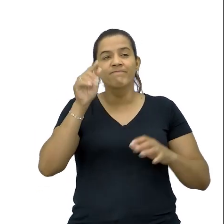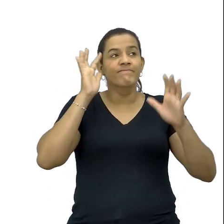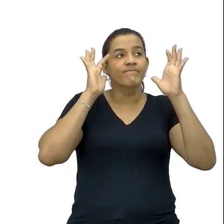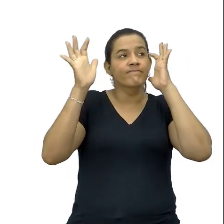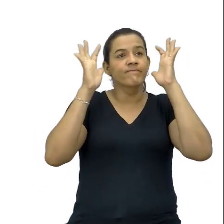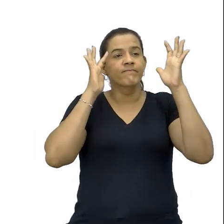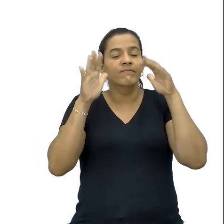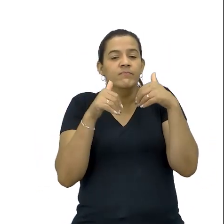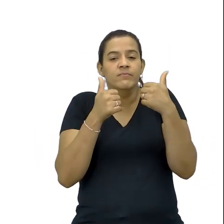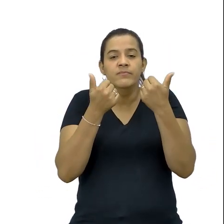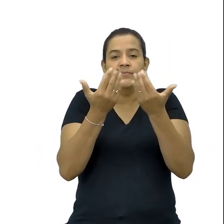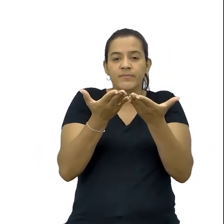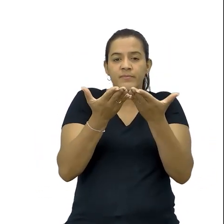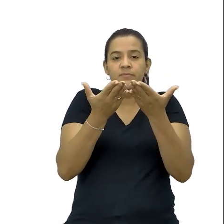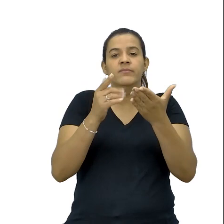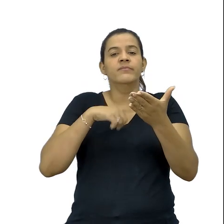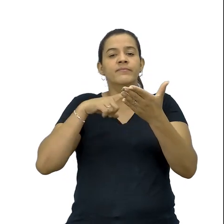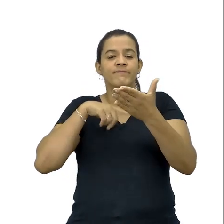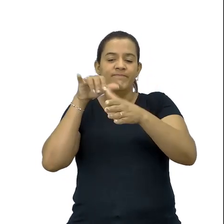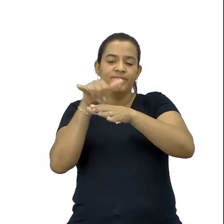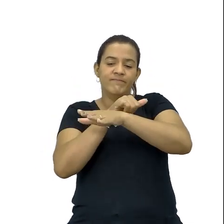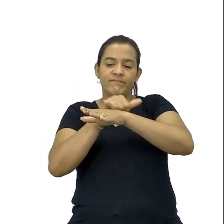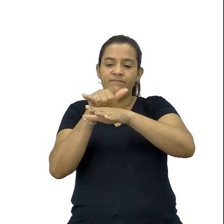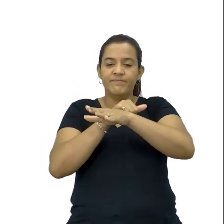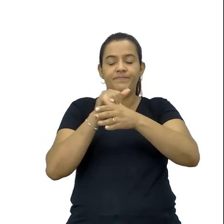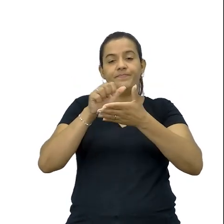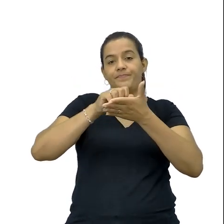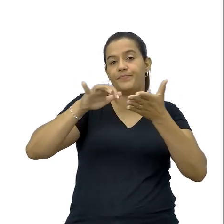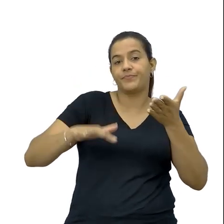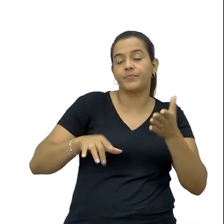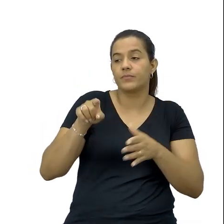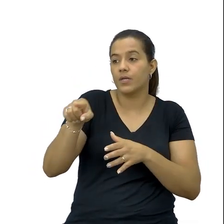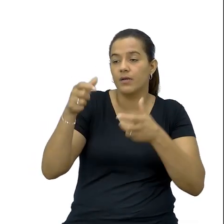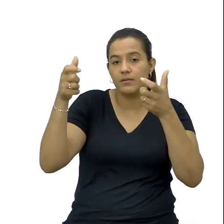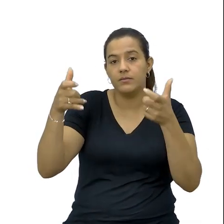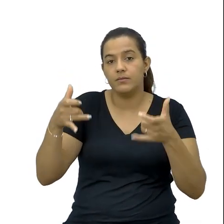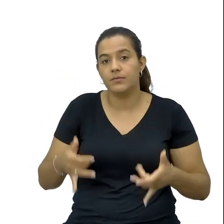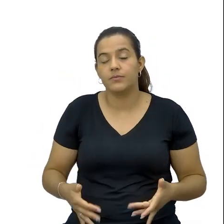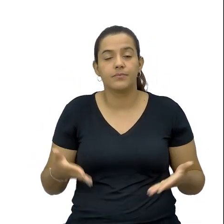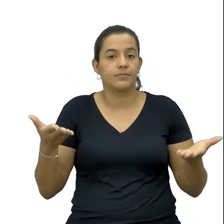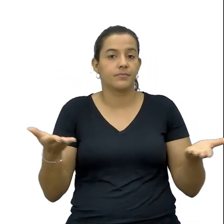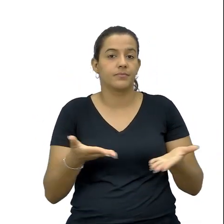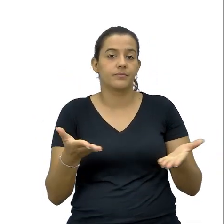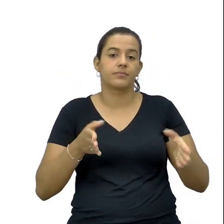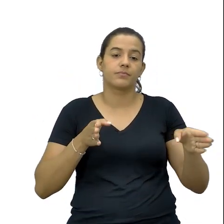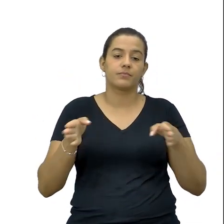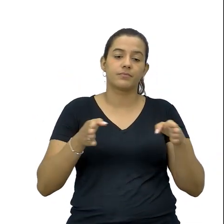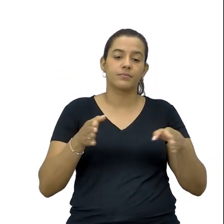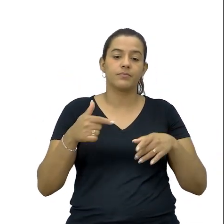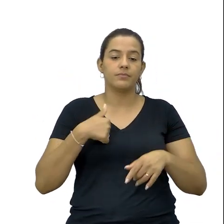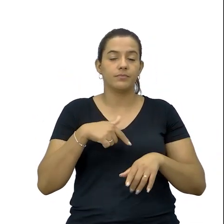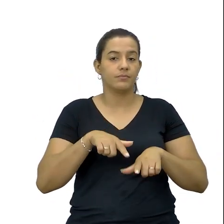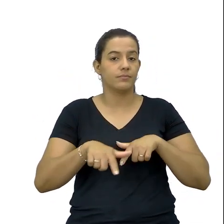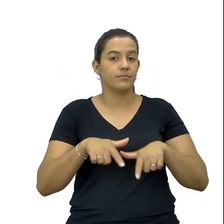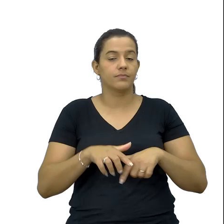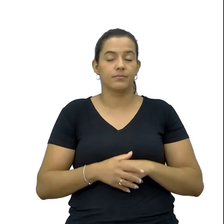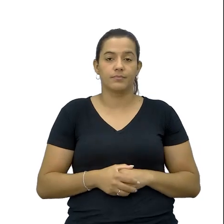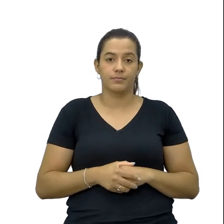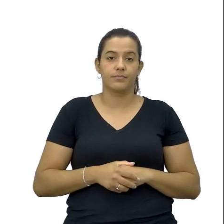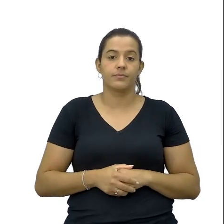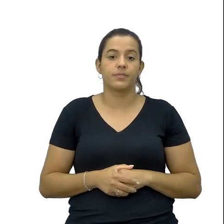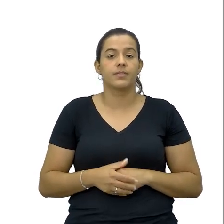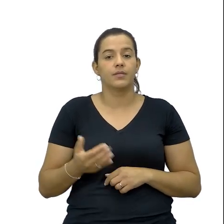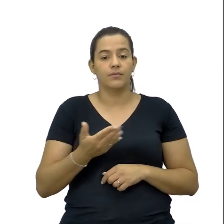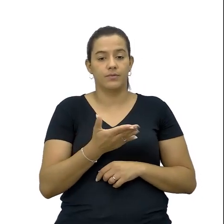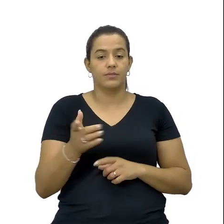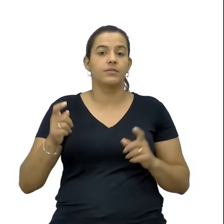agora as atividades que eu vou definir para que os estudantes façam agora nesse período que eu estou trabalhando? Possivelmente